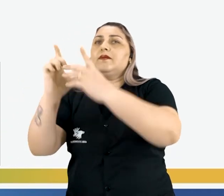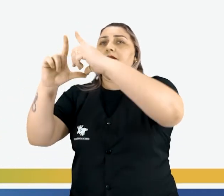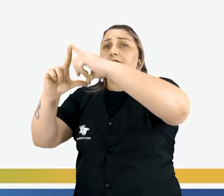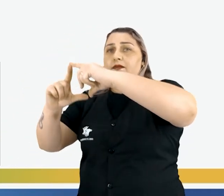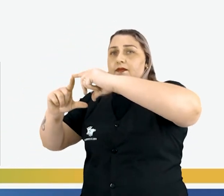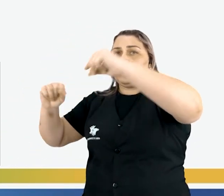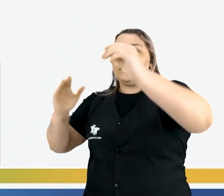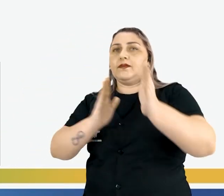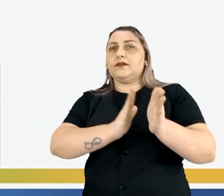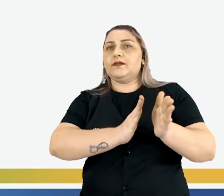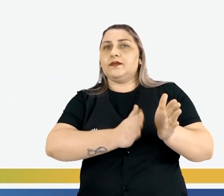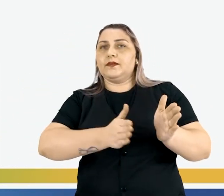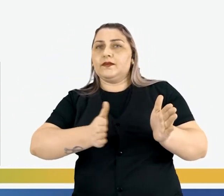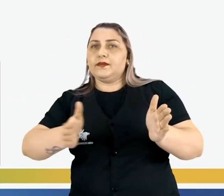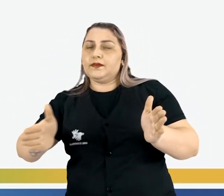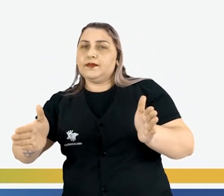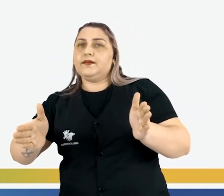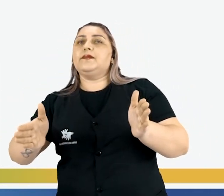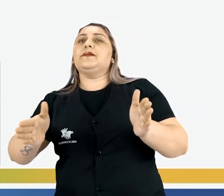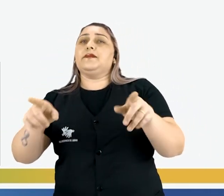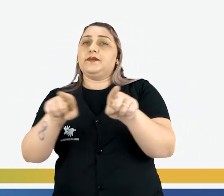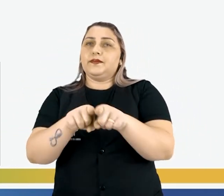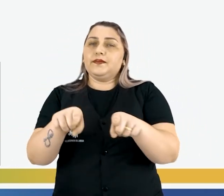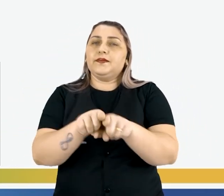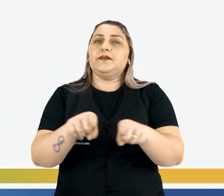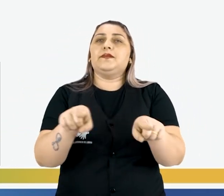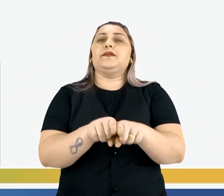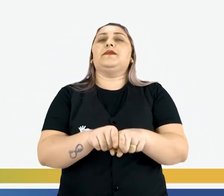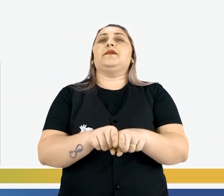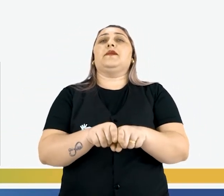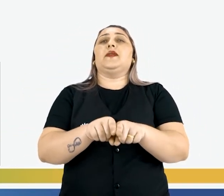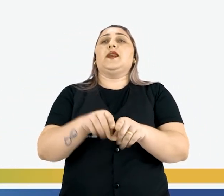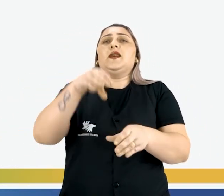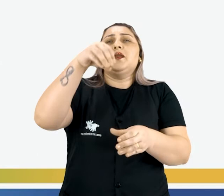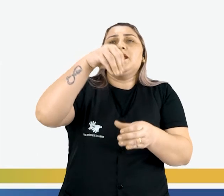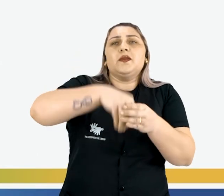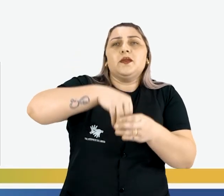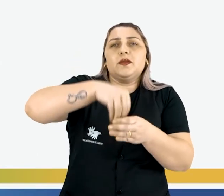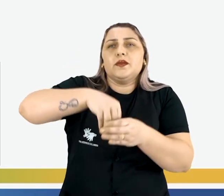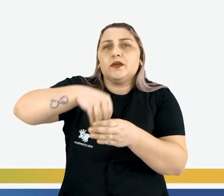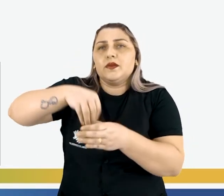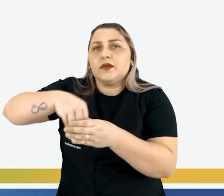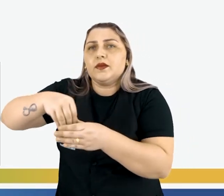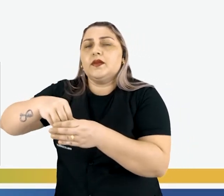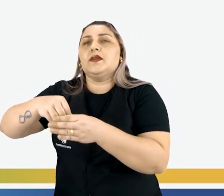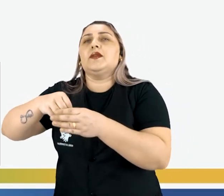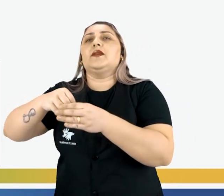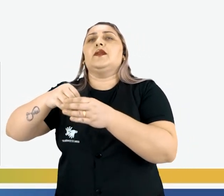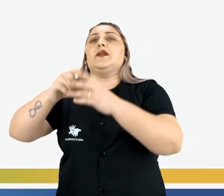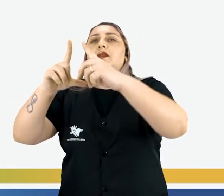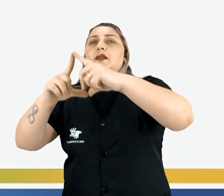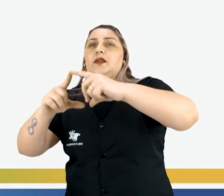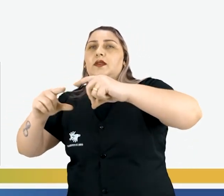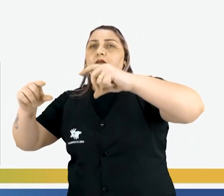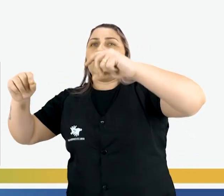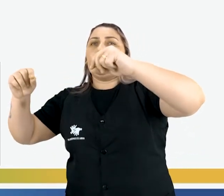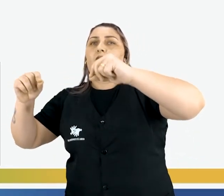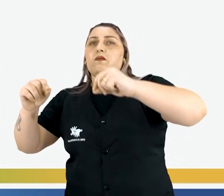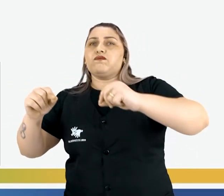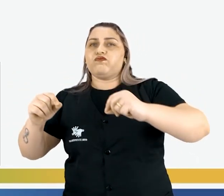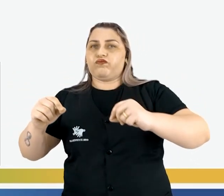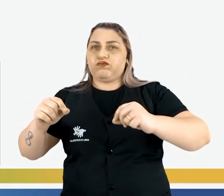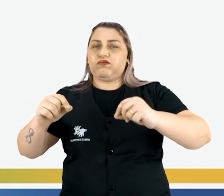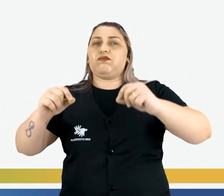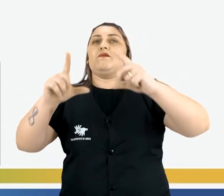das fases da Lua. E a partir das fases da Lua também eles plantavam, né? Na Lua cheia, na Lua crescente,